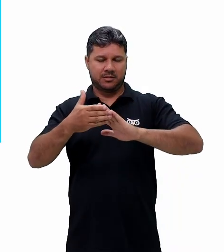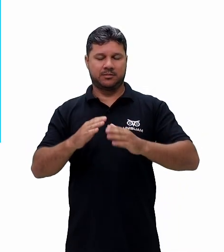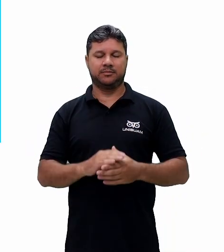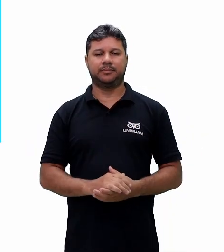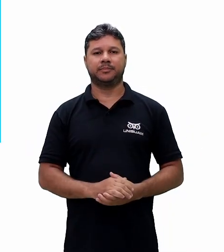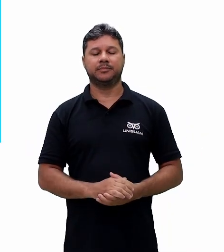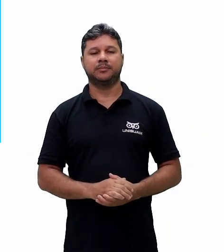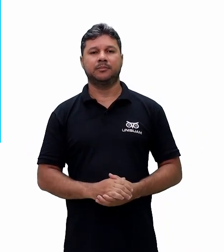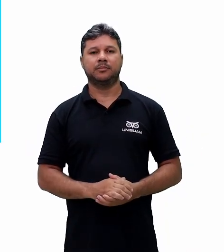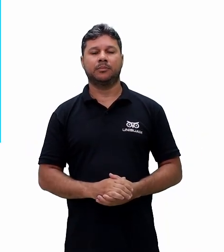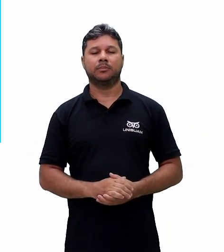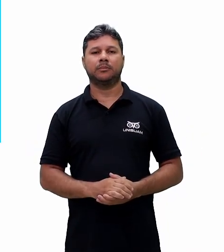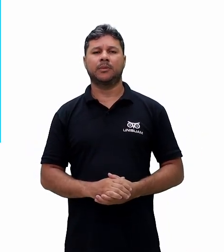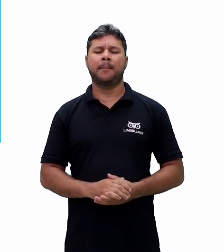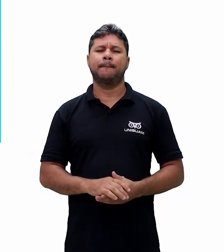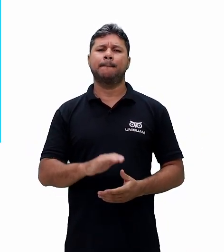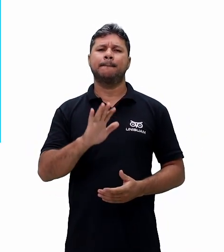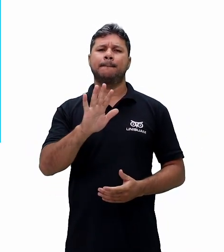alongamento.